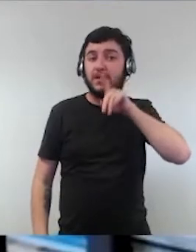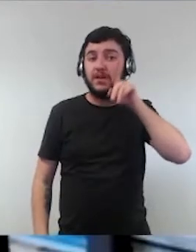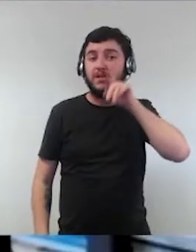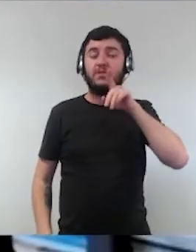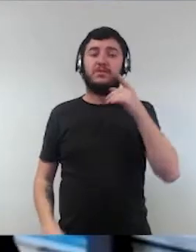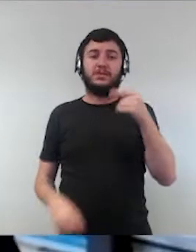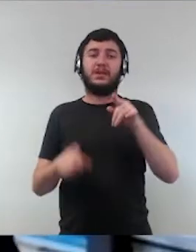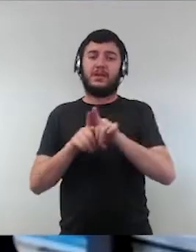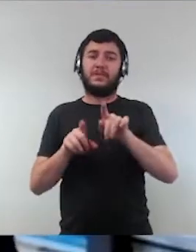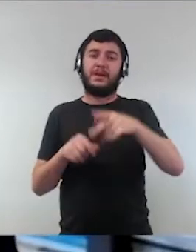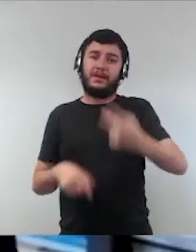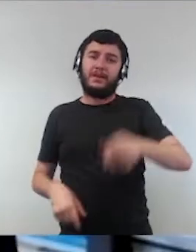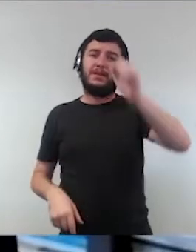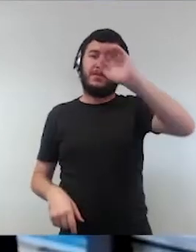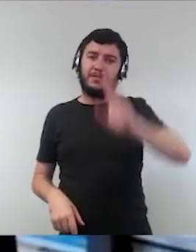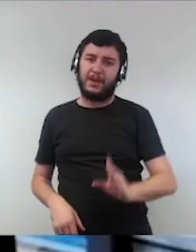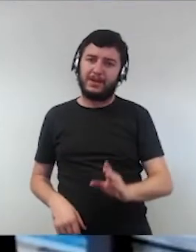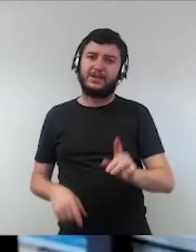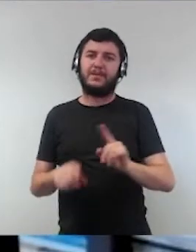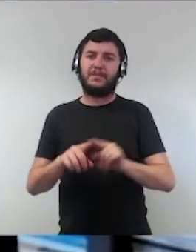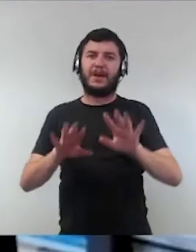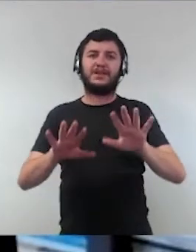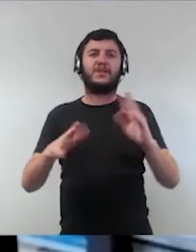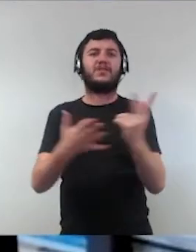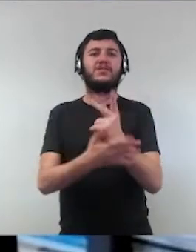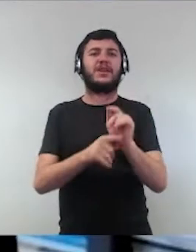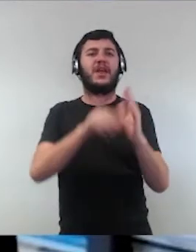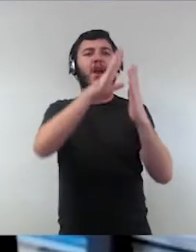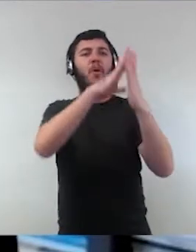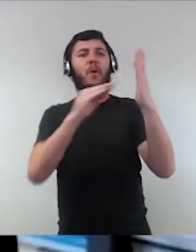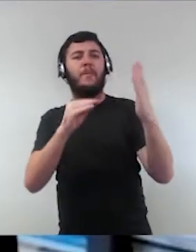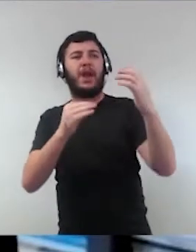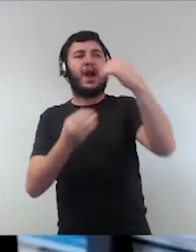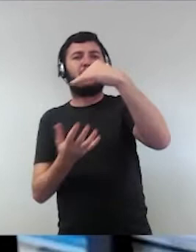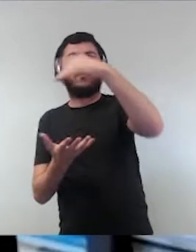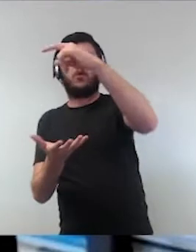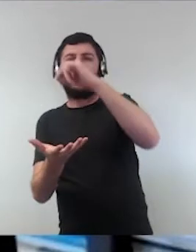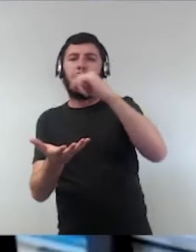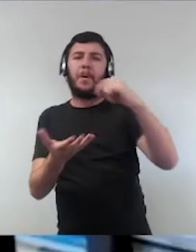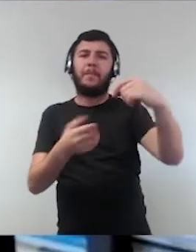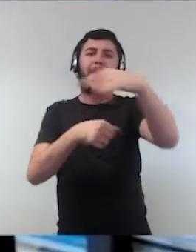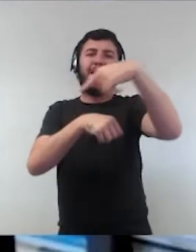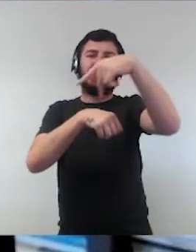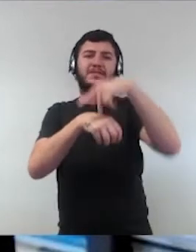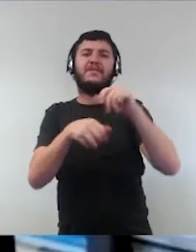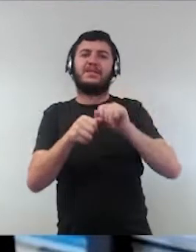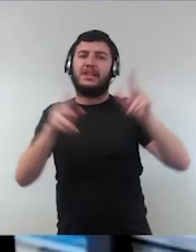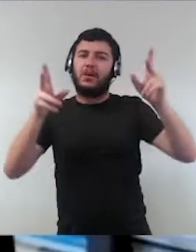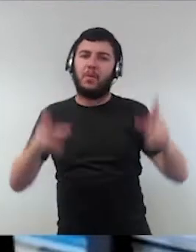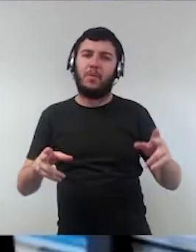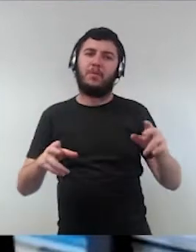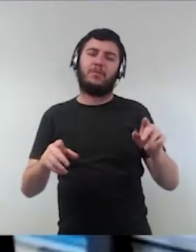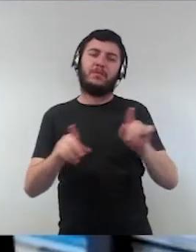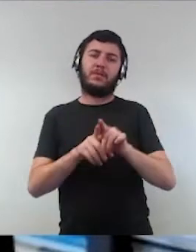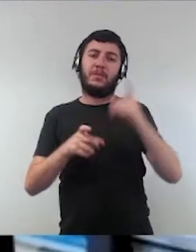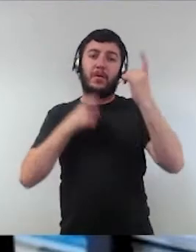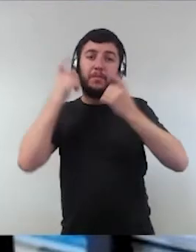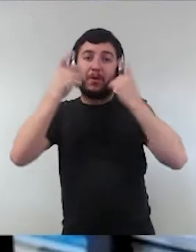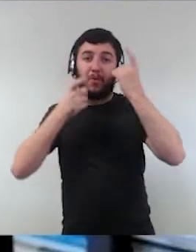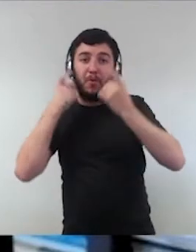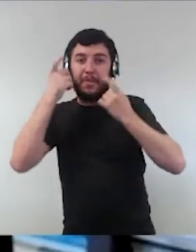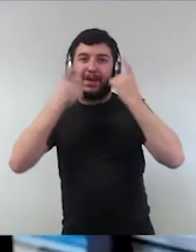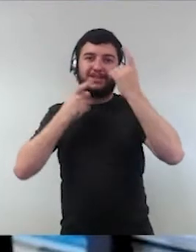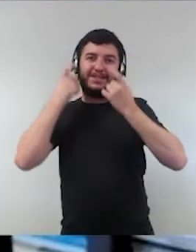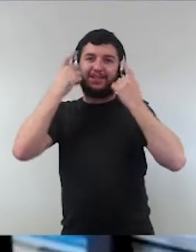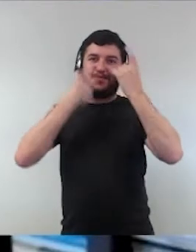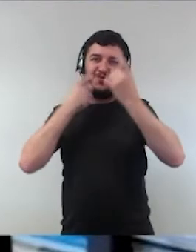presidencial. Isso tem se repetido ao redor do mundo, de modo que é uma preocupação muito razoável do legislador